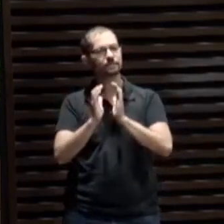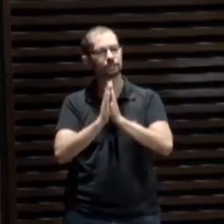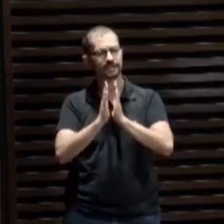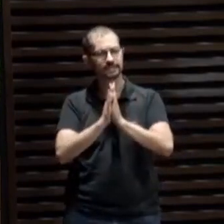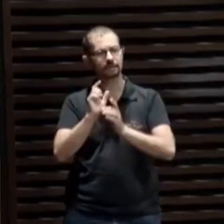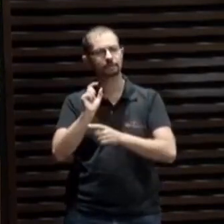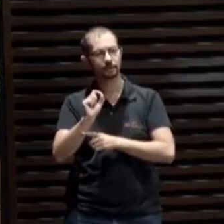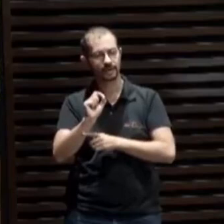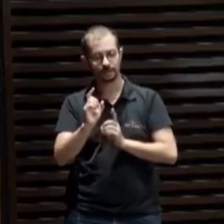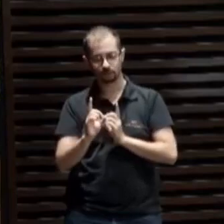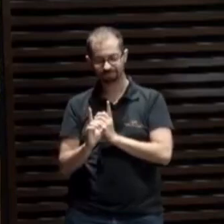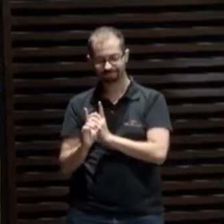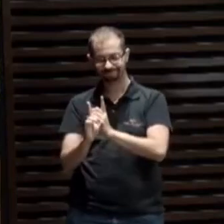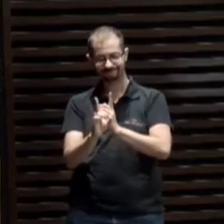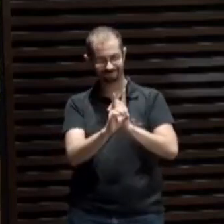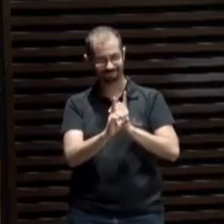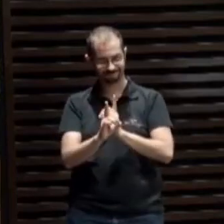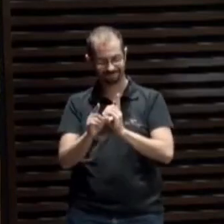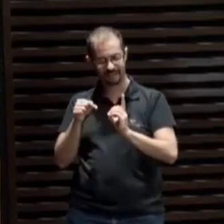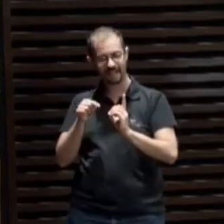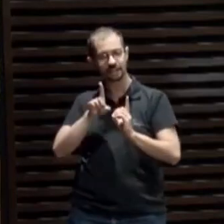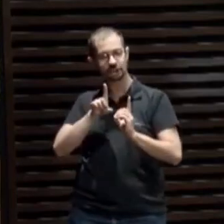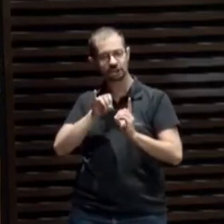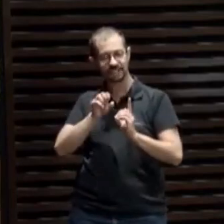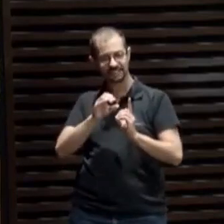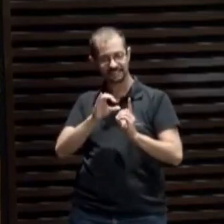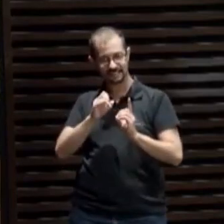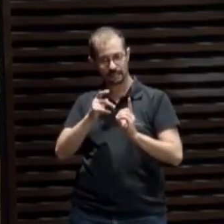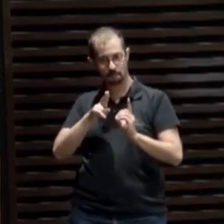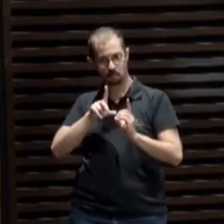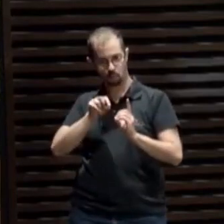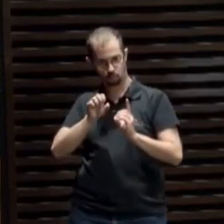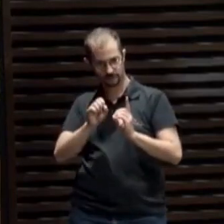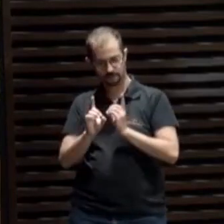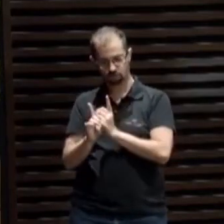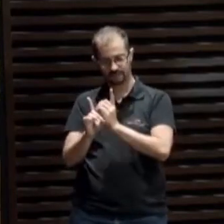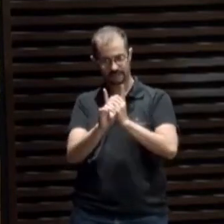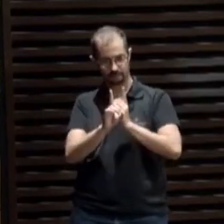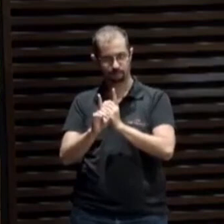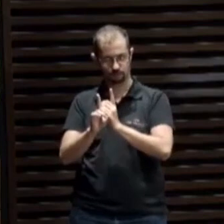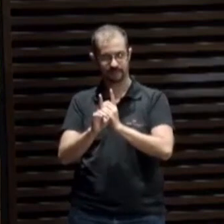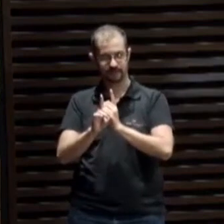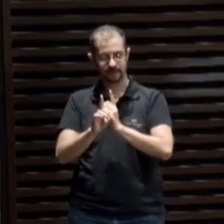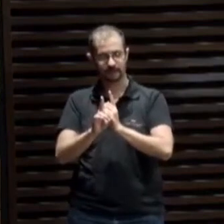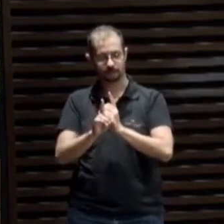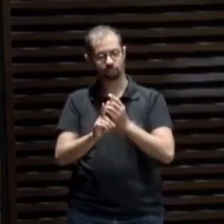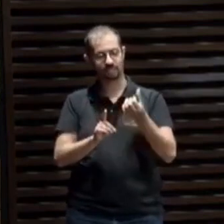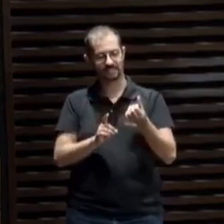pelos seus discípulos do seu tempo. A sua